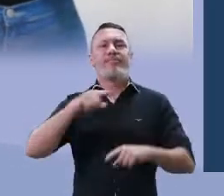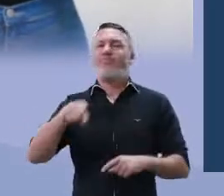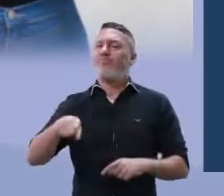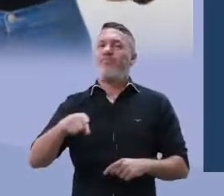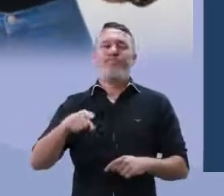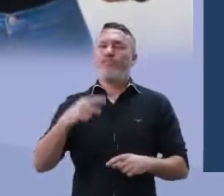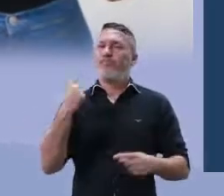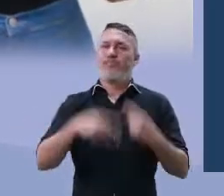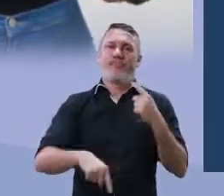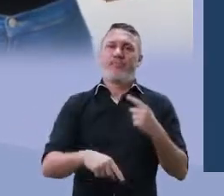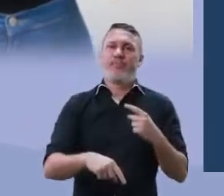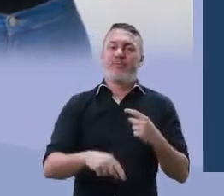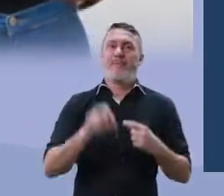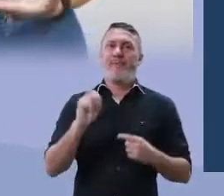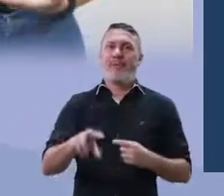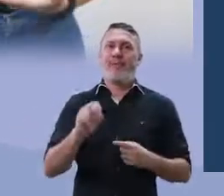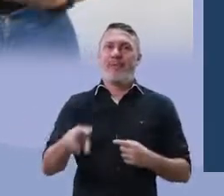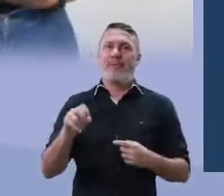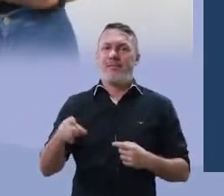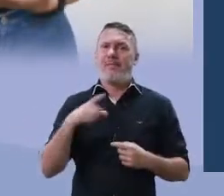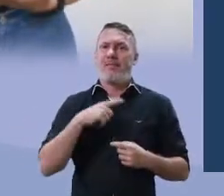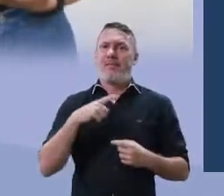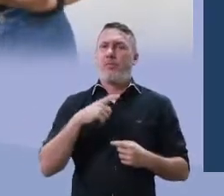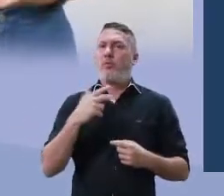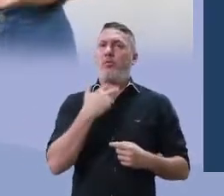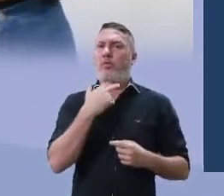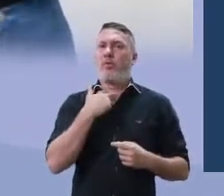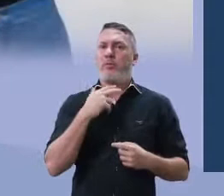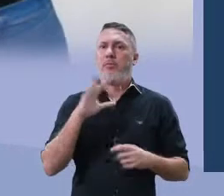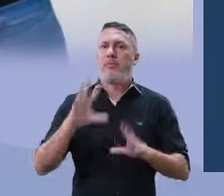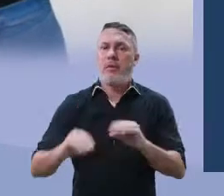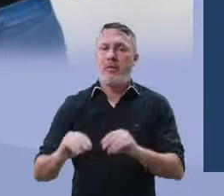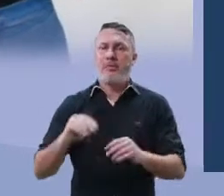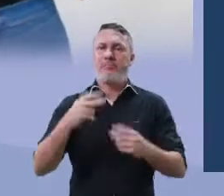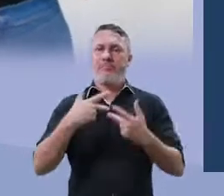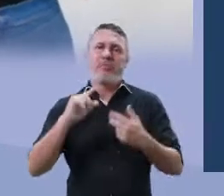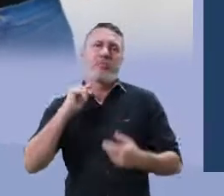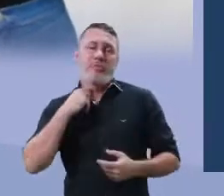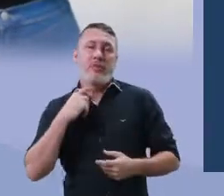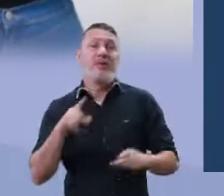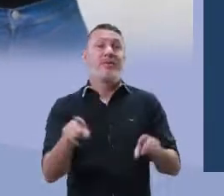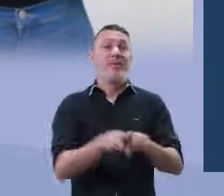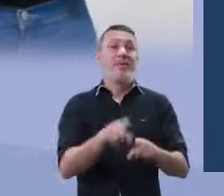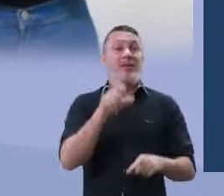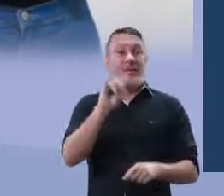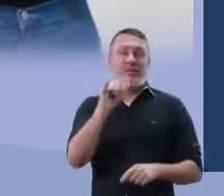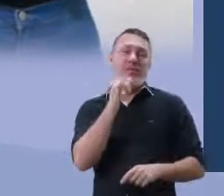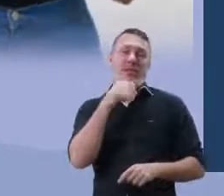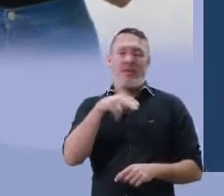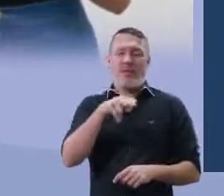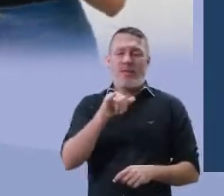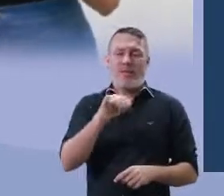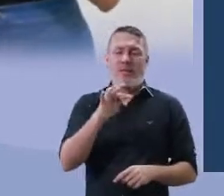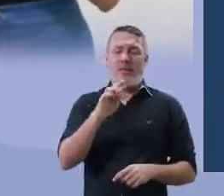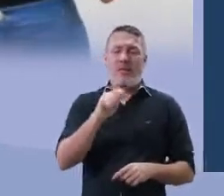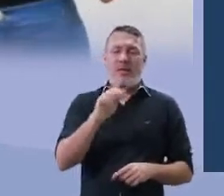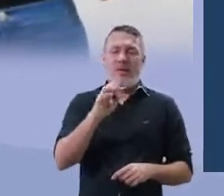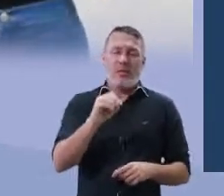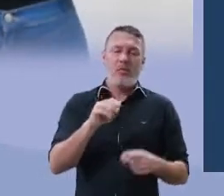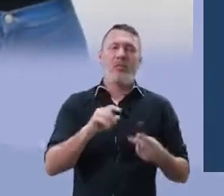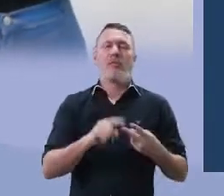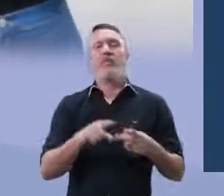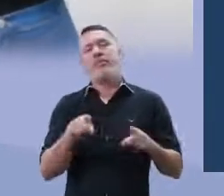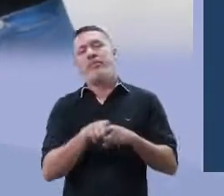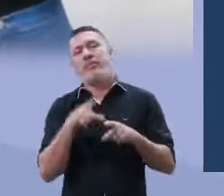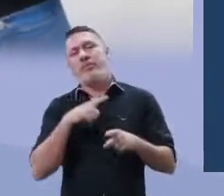então essa água de material inorgânico. A gente está cheio de matéria inorgânica ali, principalmente quando a gente trata